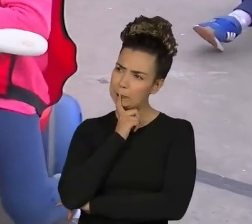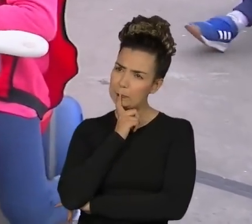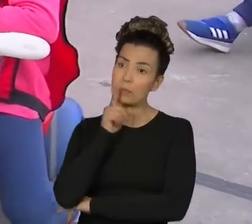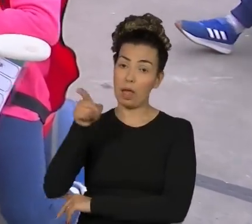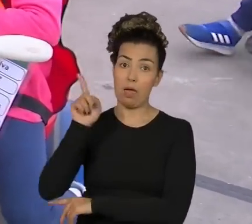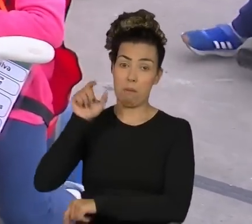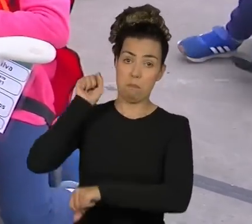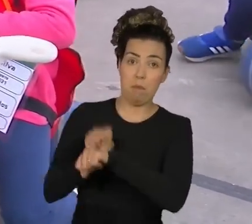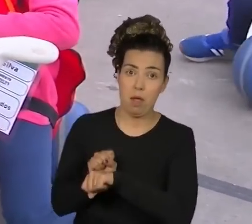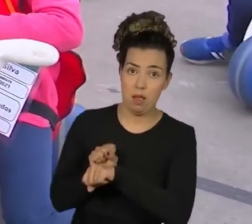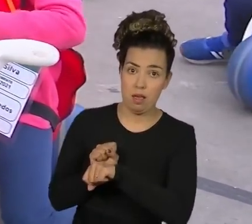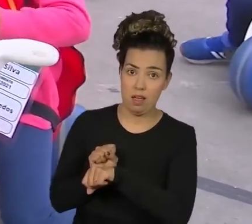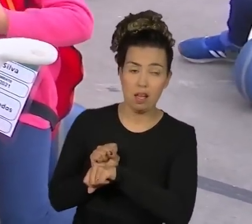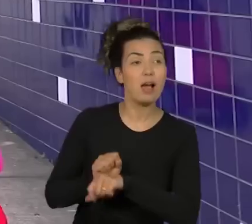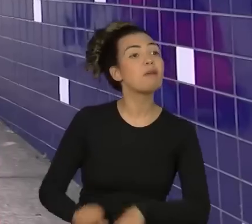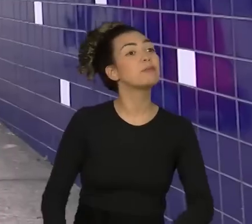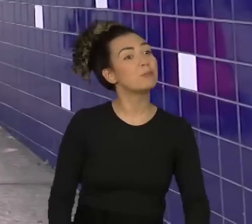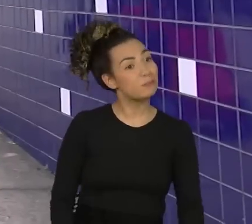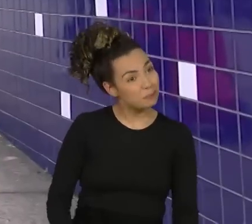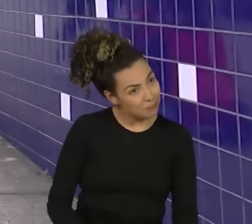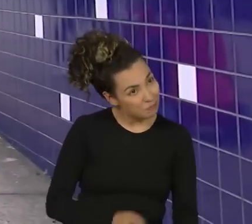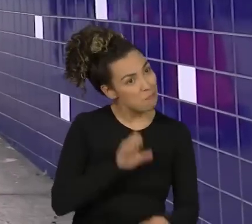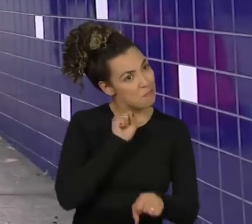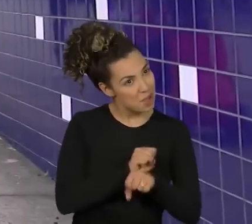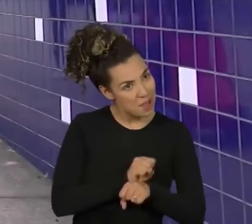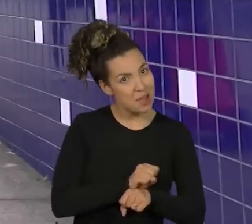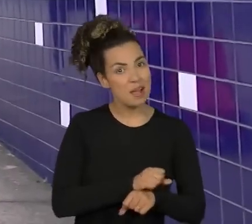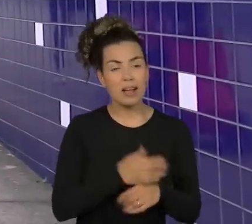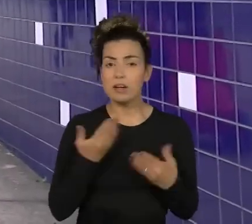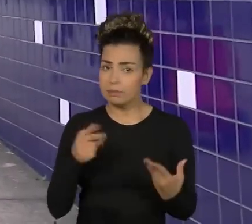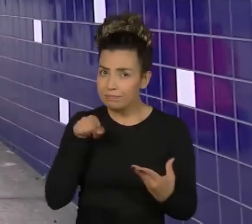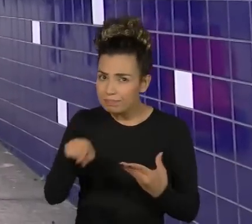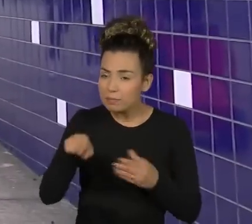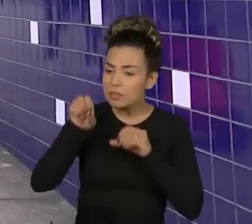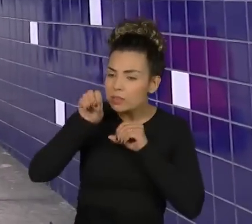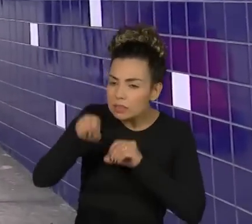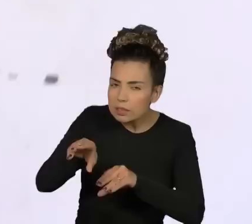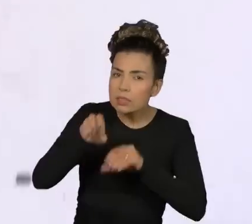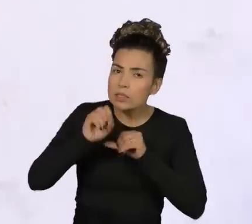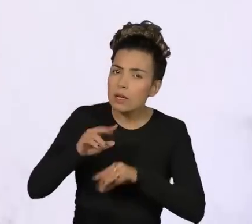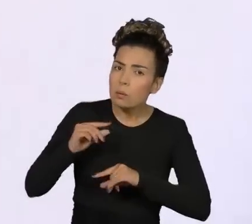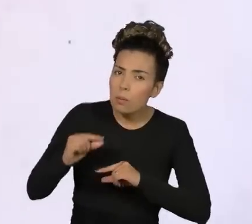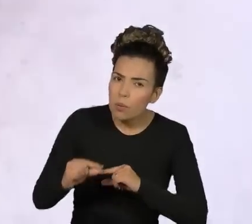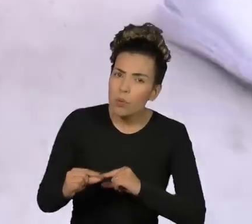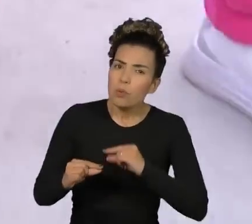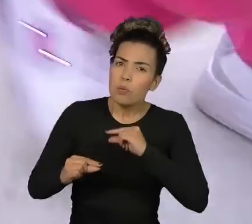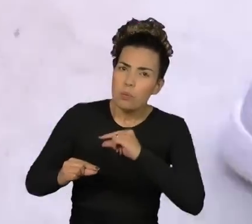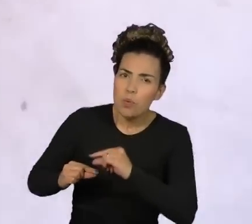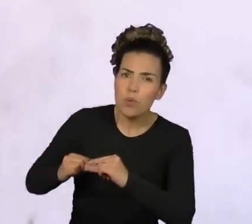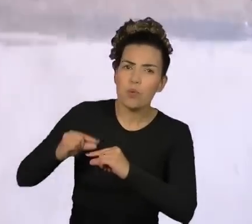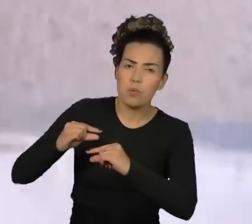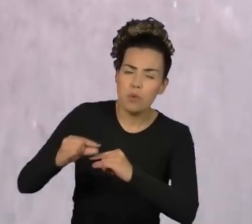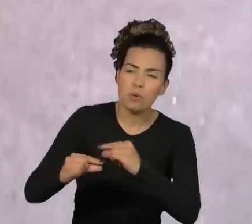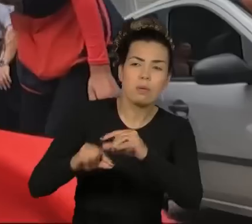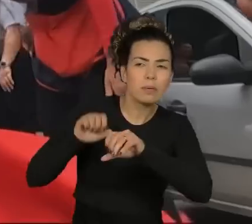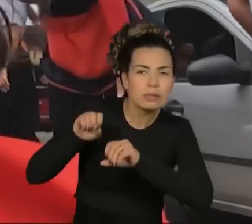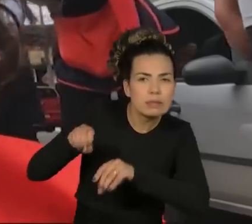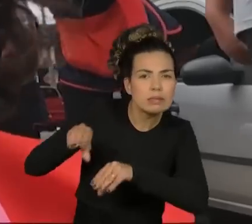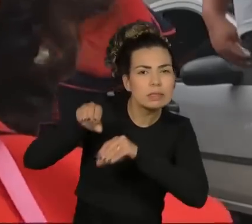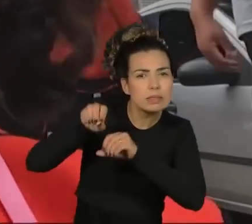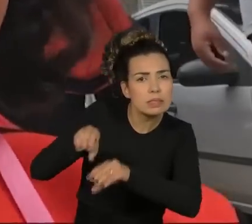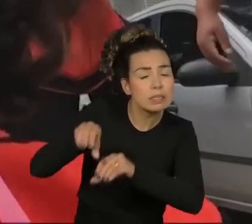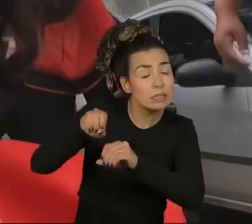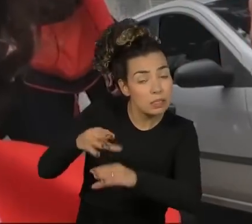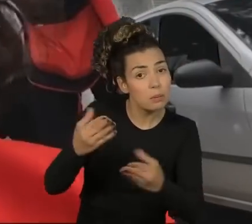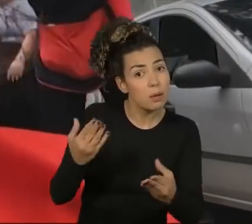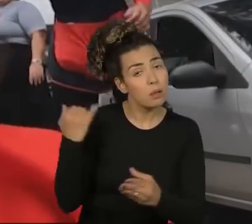parar. Pra parar. É um trabalho muito de formiguinha, né? Porque o papel das famílias é exatamente isso, estar dentro